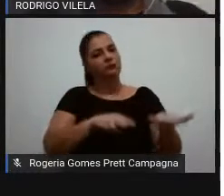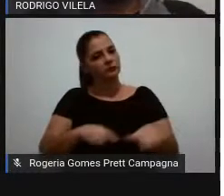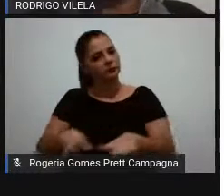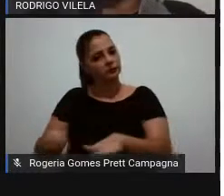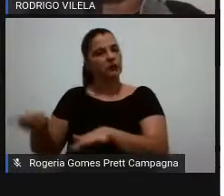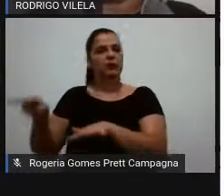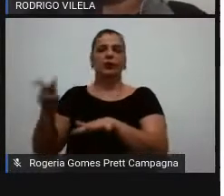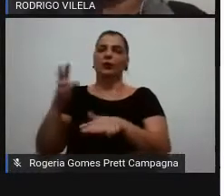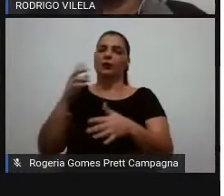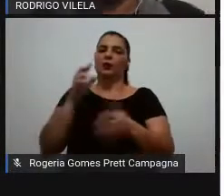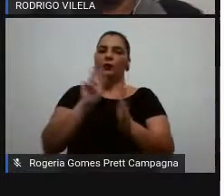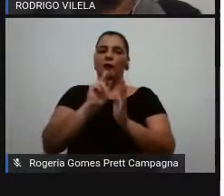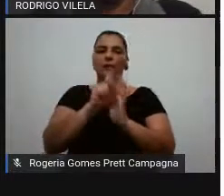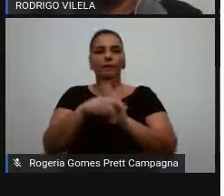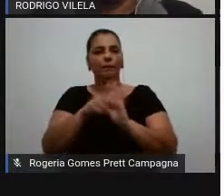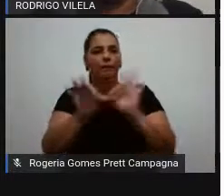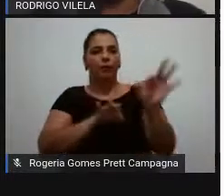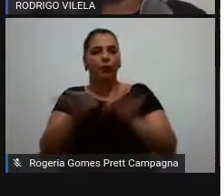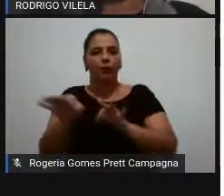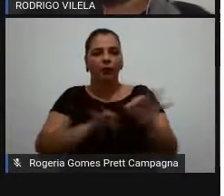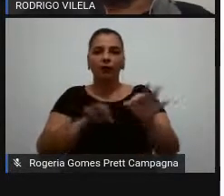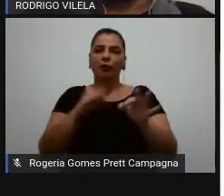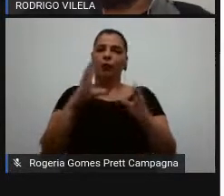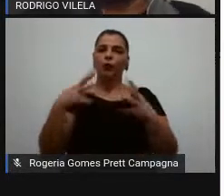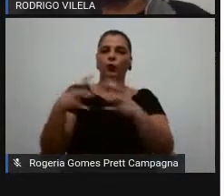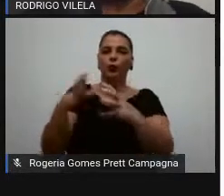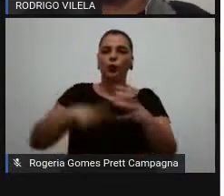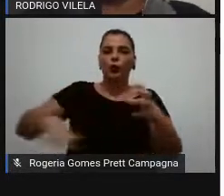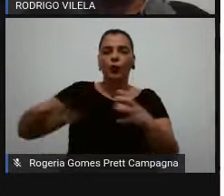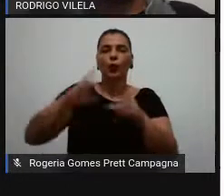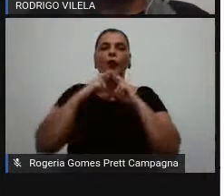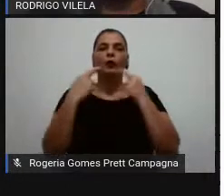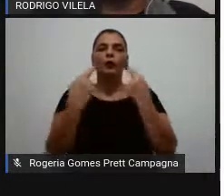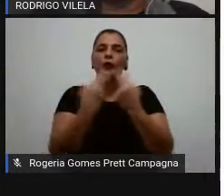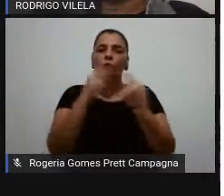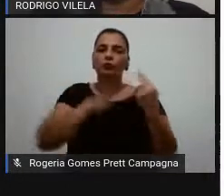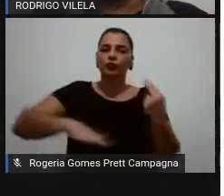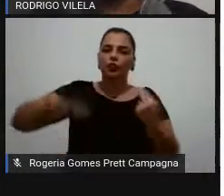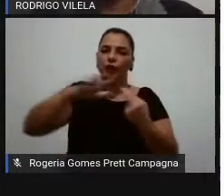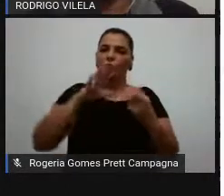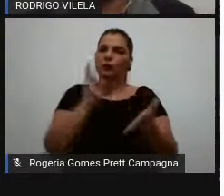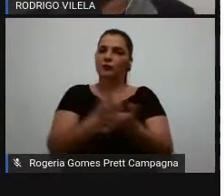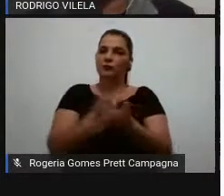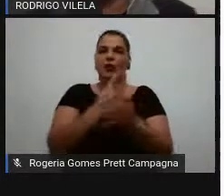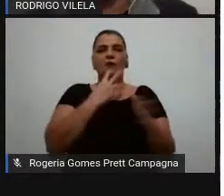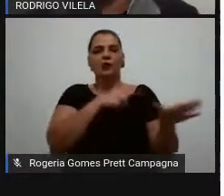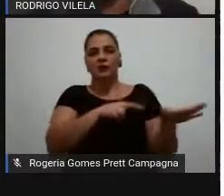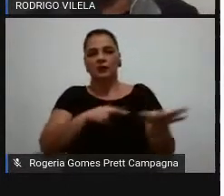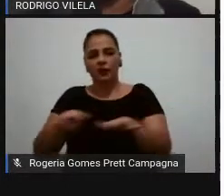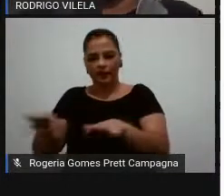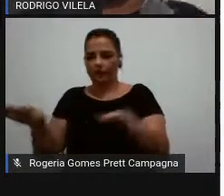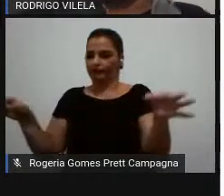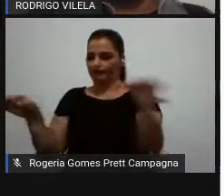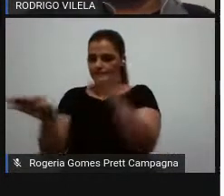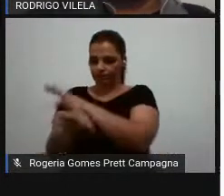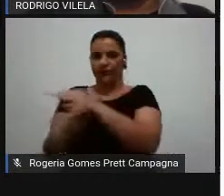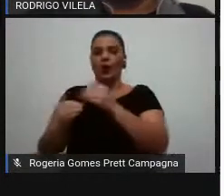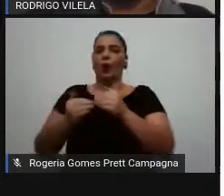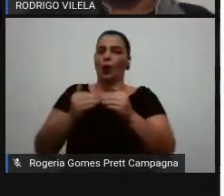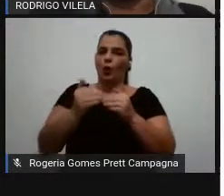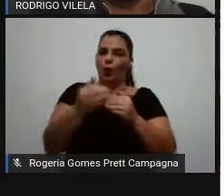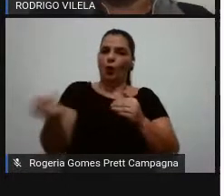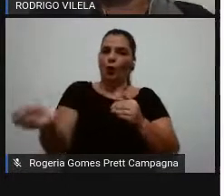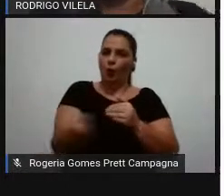dos planejamentos coletivos, da reunião geral, e semanalmente a gente fecha esse ciclo e abre um novo, de que o que a gente